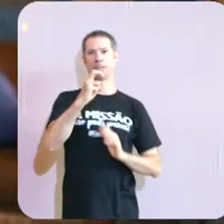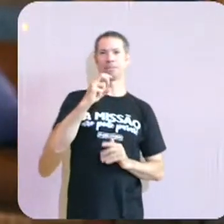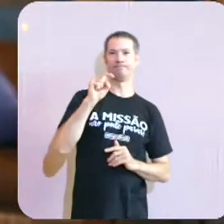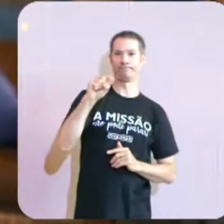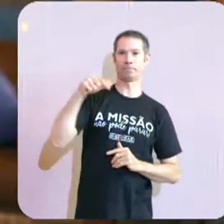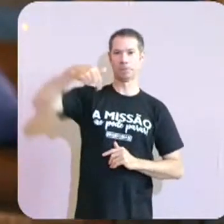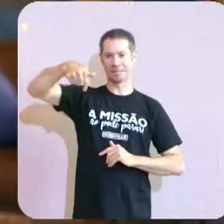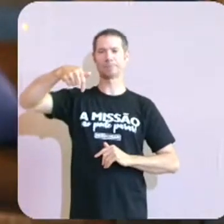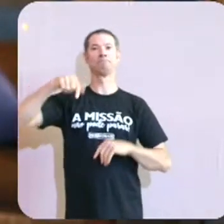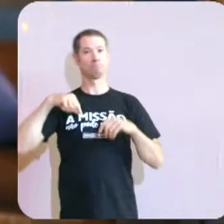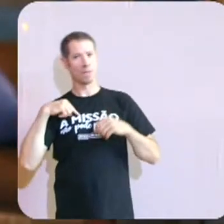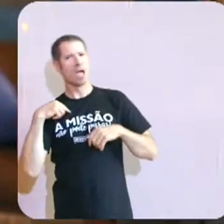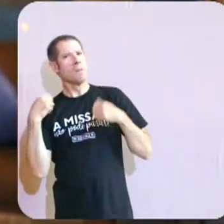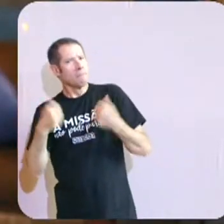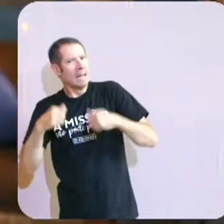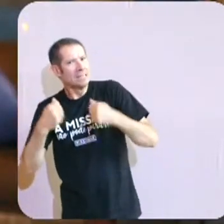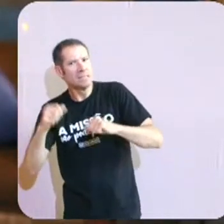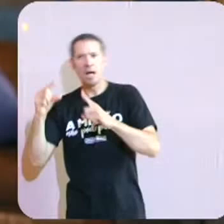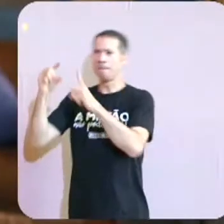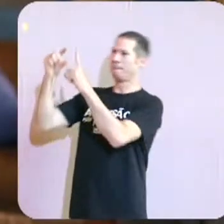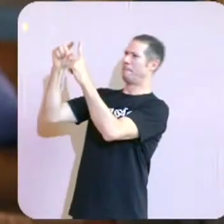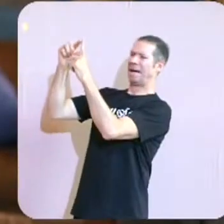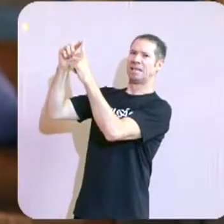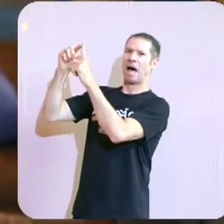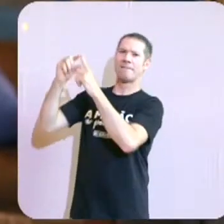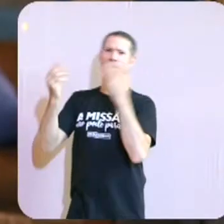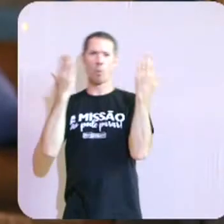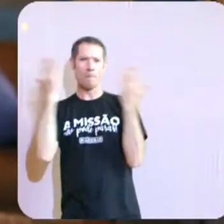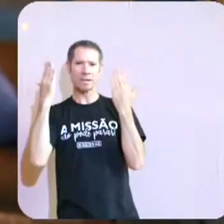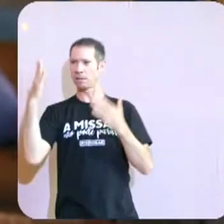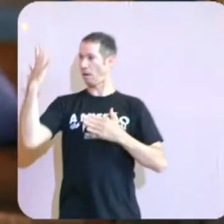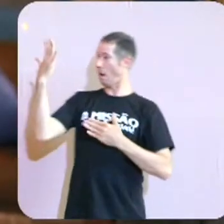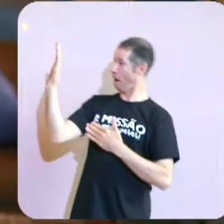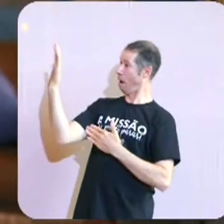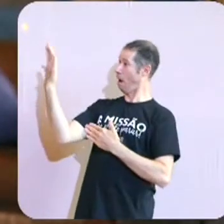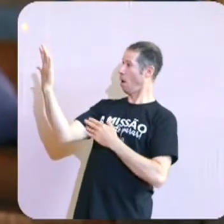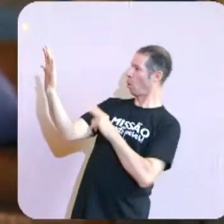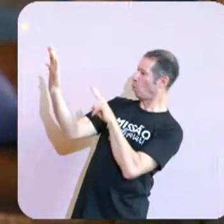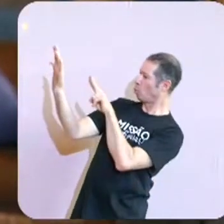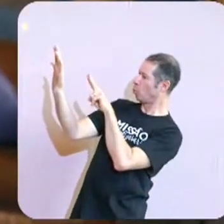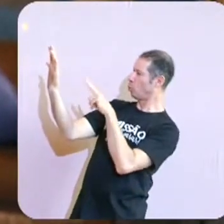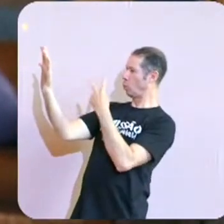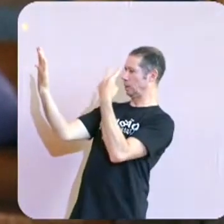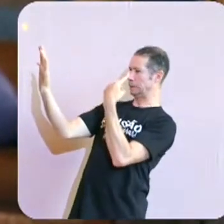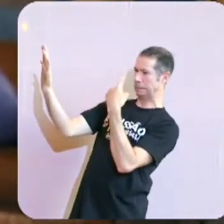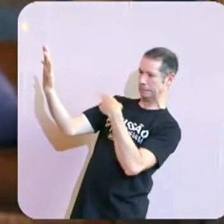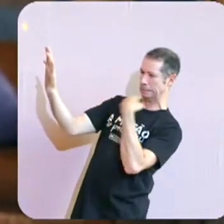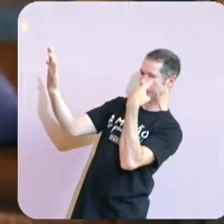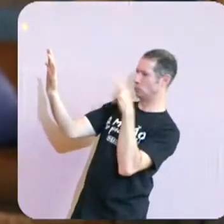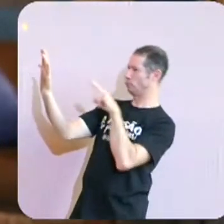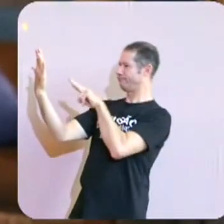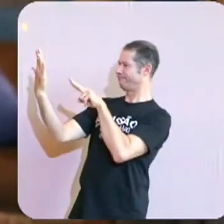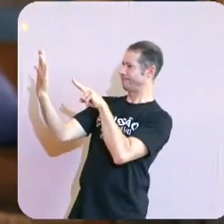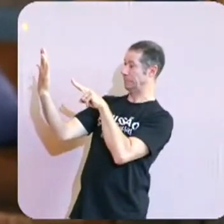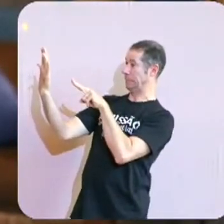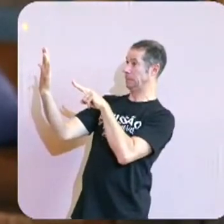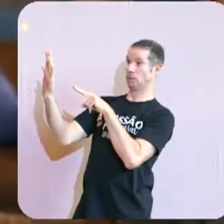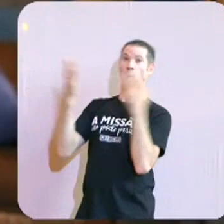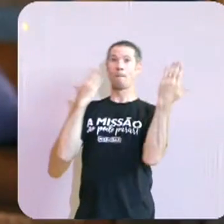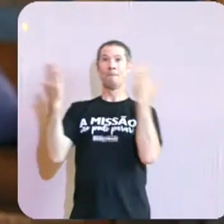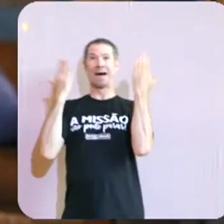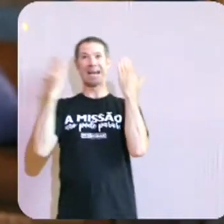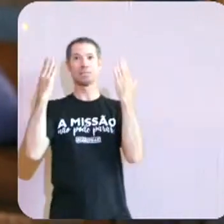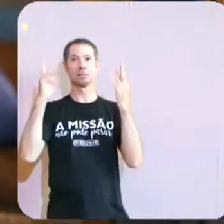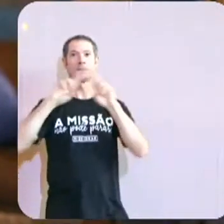e a gente tem que pegar como a palavra como se fosse um espelho e verificar, será que eu estou vivendo esse evangelho, o evangelho do